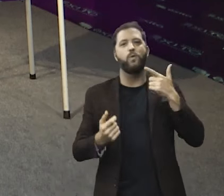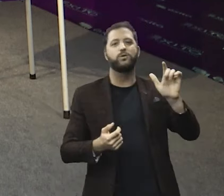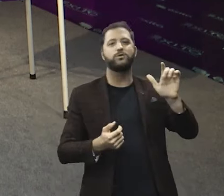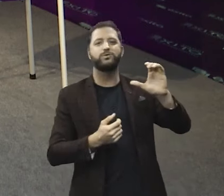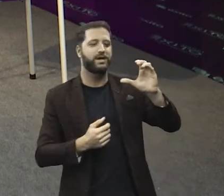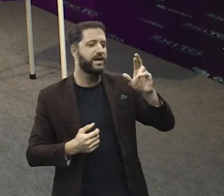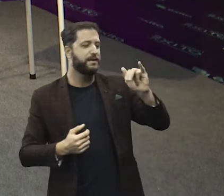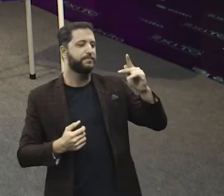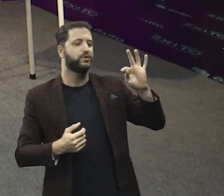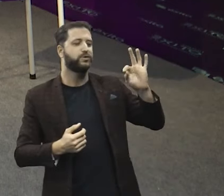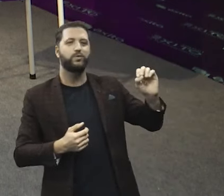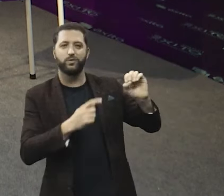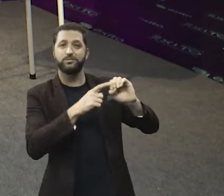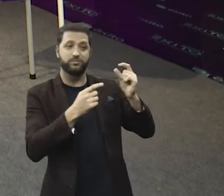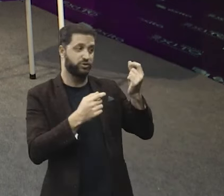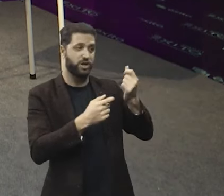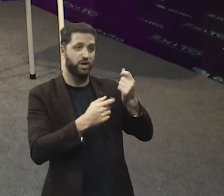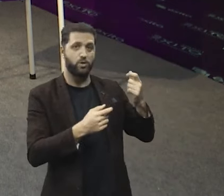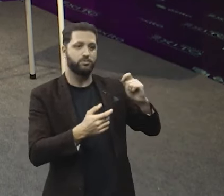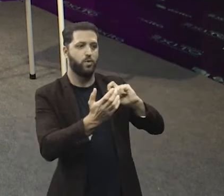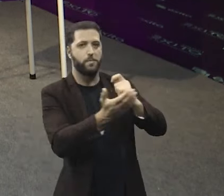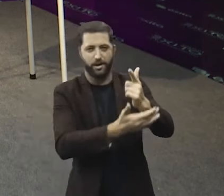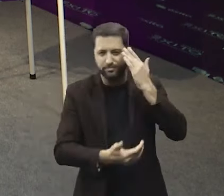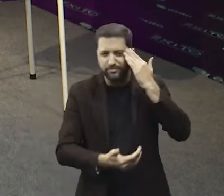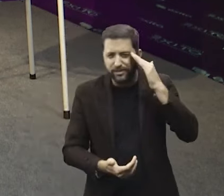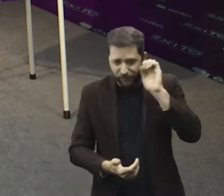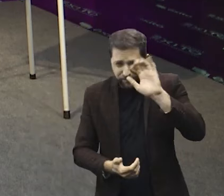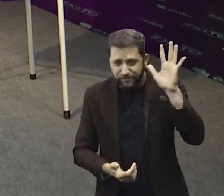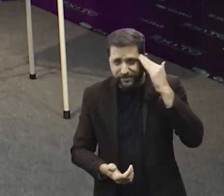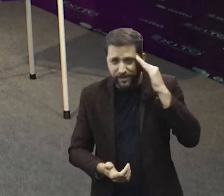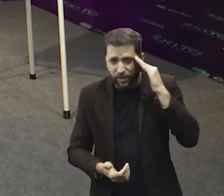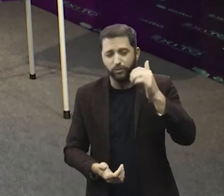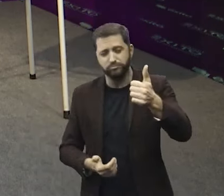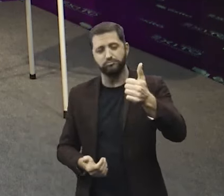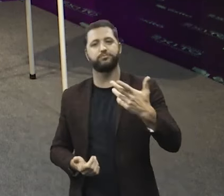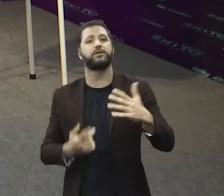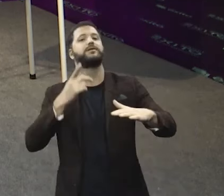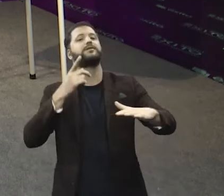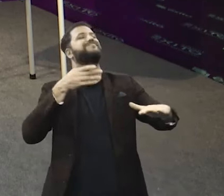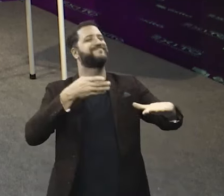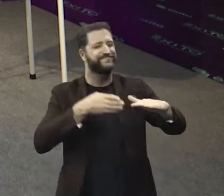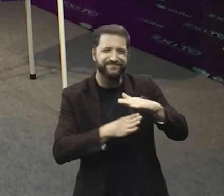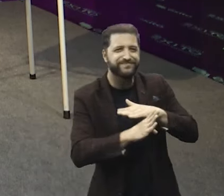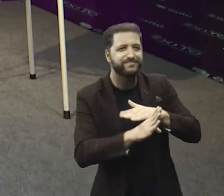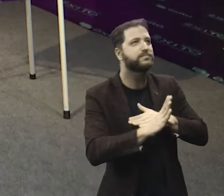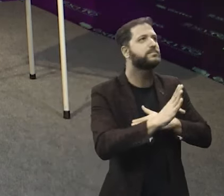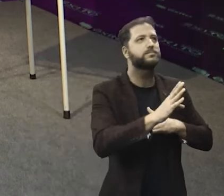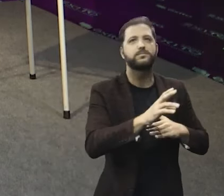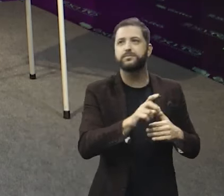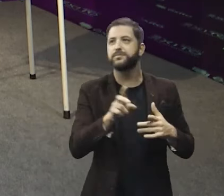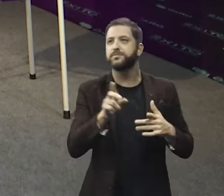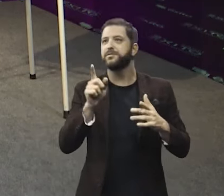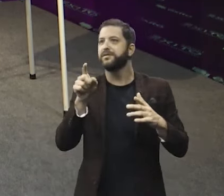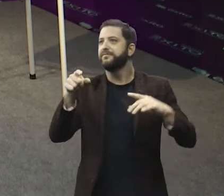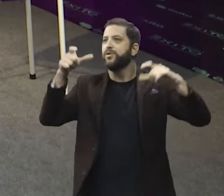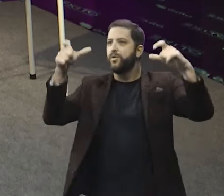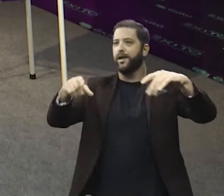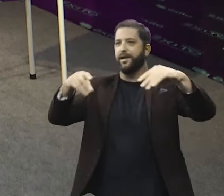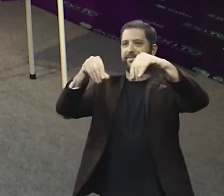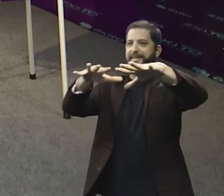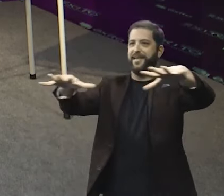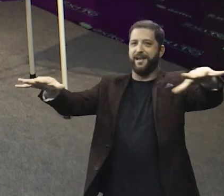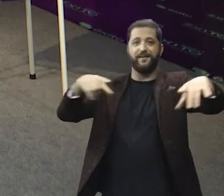virtual OK tá dando para entender Tá fácil então show aí você vai entrar dentro desse condomínio e você lá Caminhando com seu